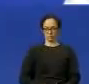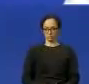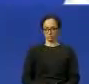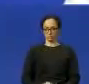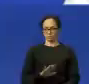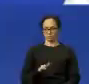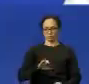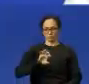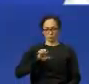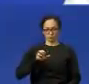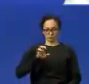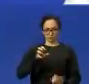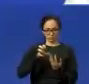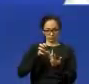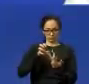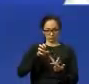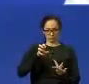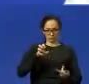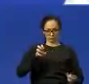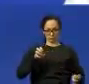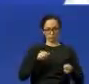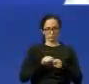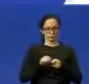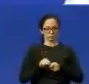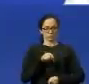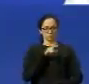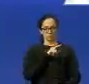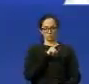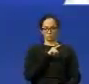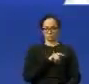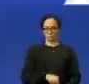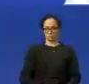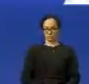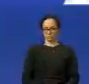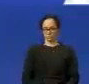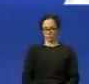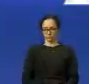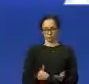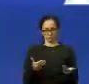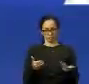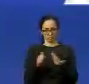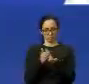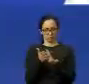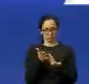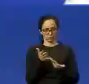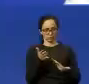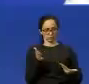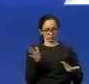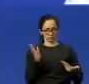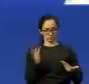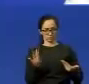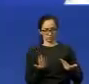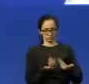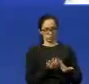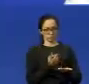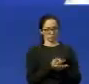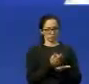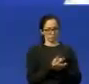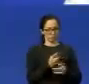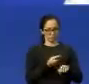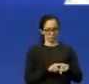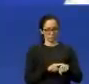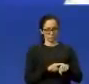é aberto o registro que libera o escoamento de água por um ralo localizado no fundo da piscina, cuja vazão é constante. Às 18 horas e